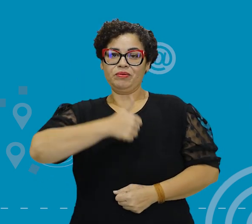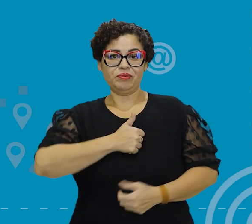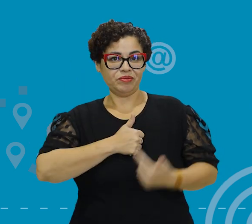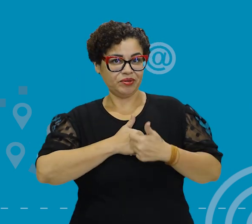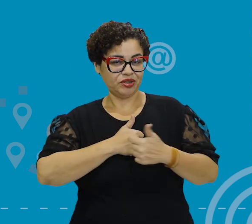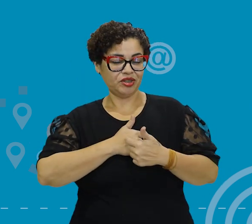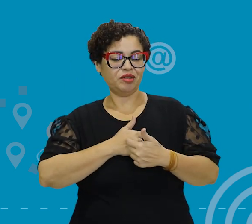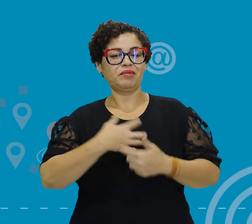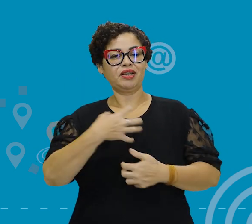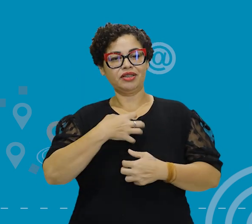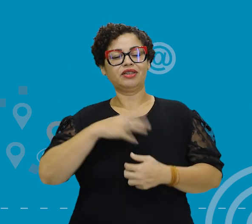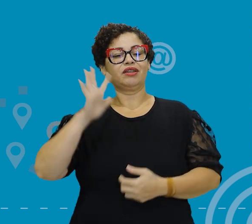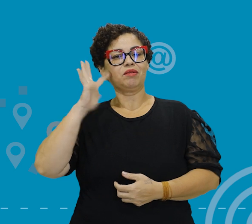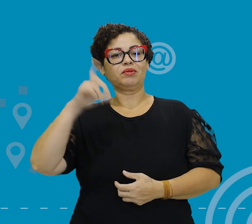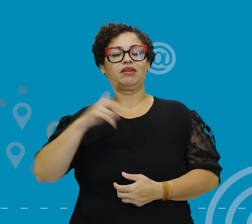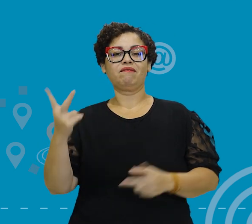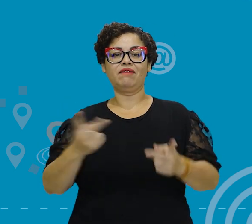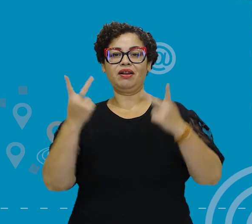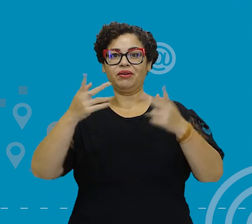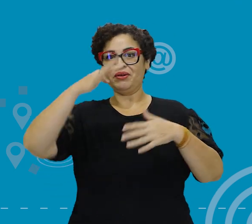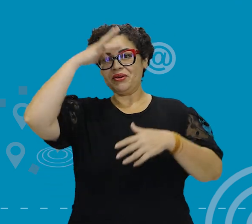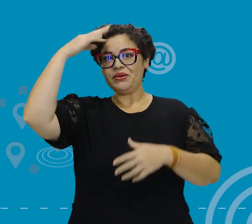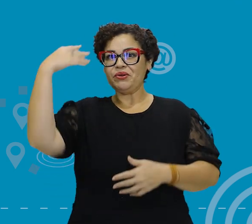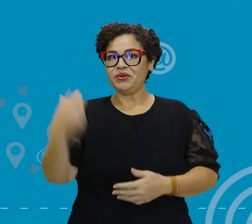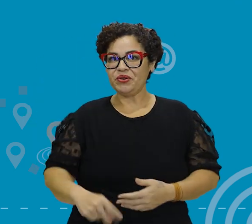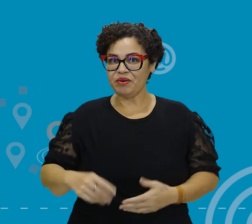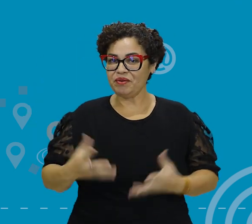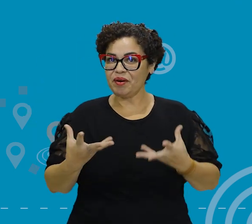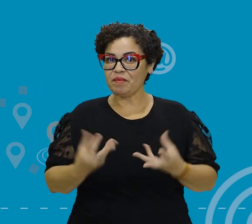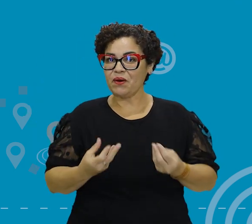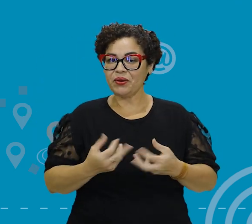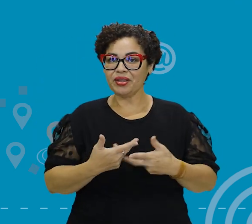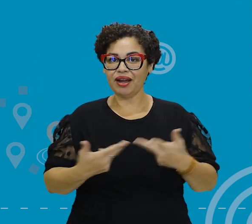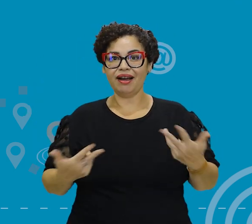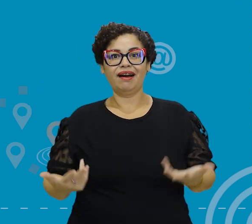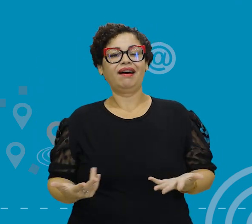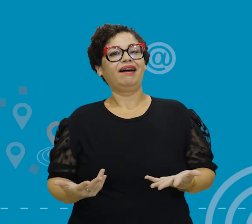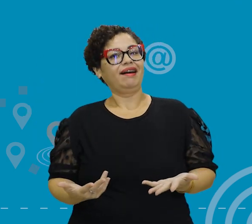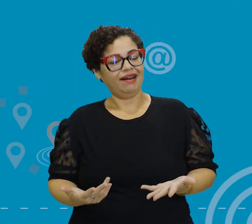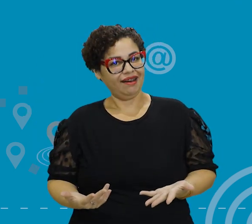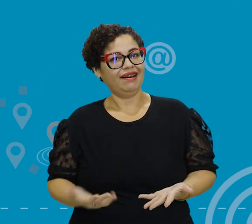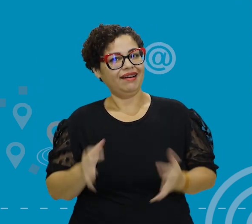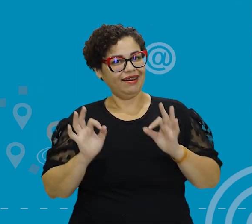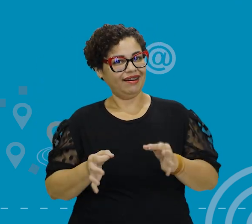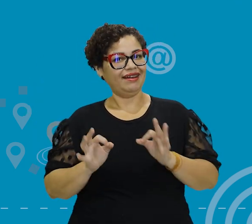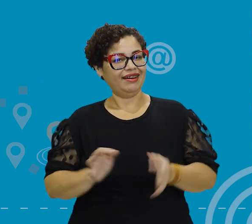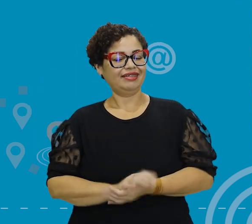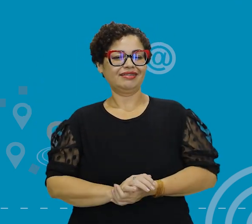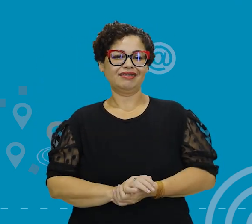e o senso de realização dos alunos. Ufa, gente! Muita coisa, não é